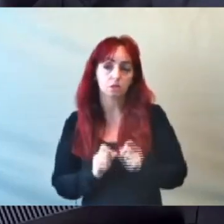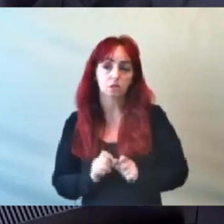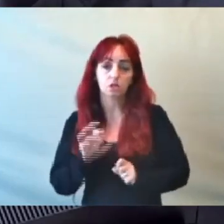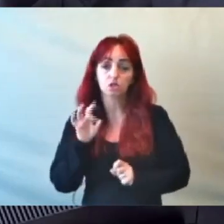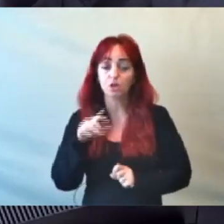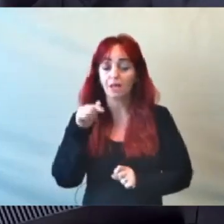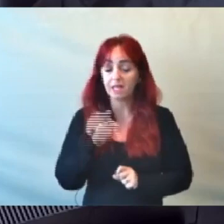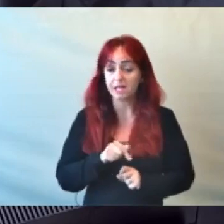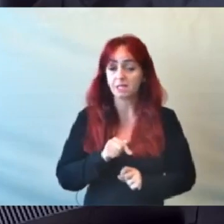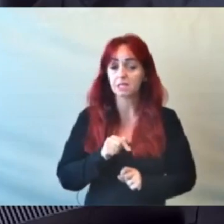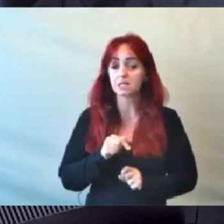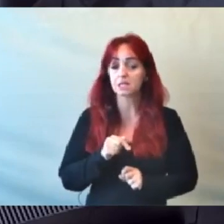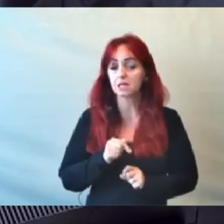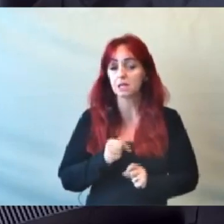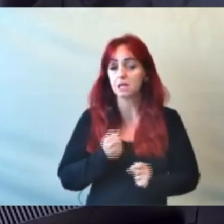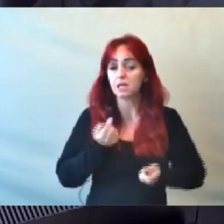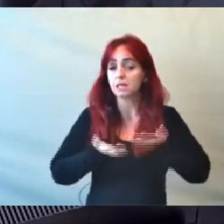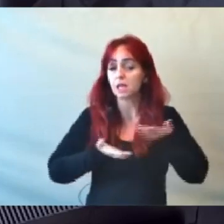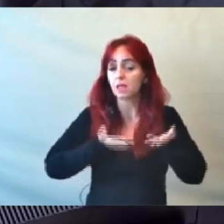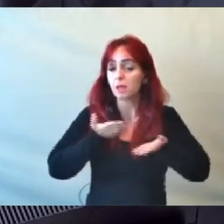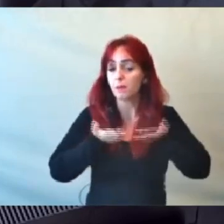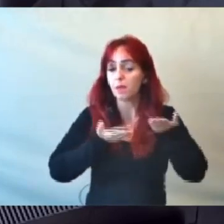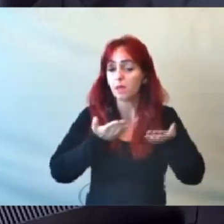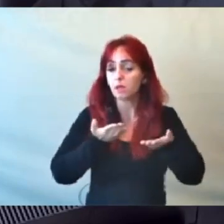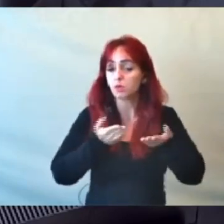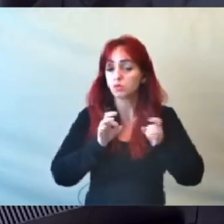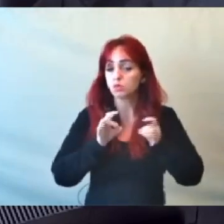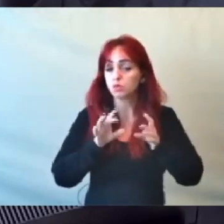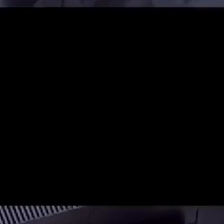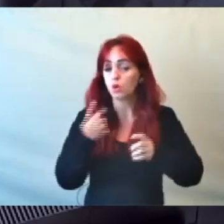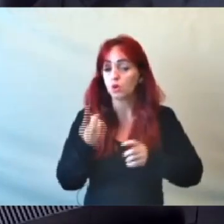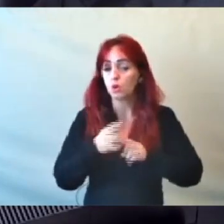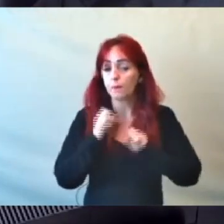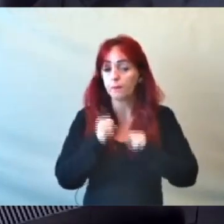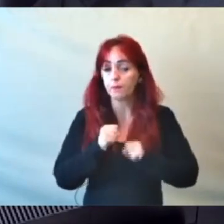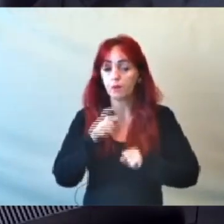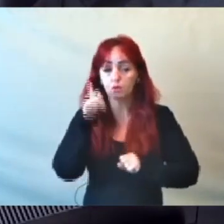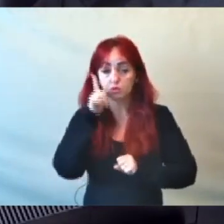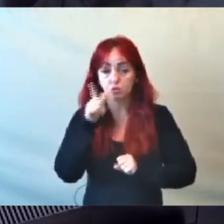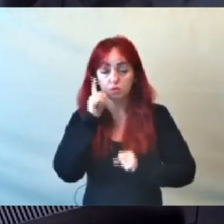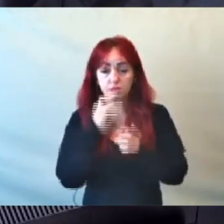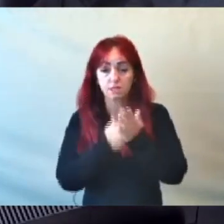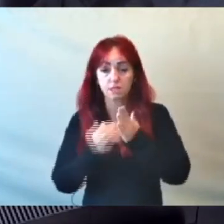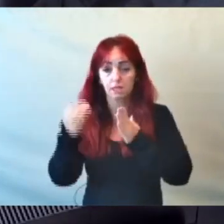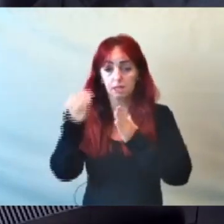só com esse tratamento nós podemos atingir classe 3 para as águas da lagoa?